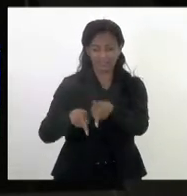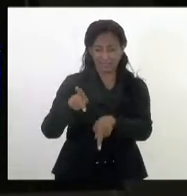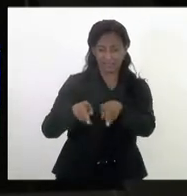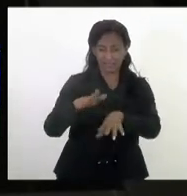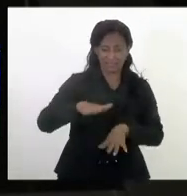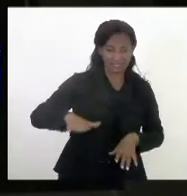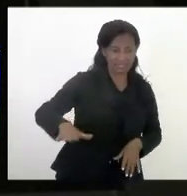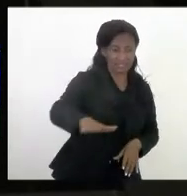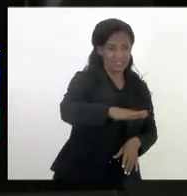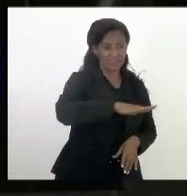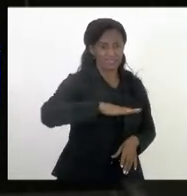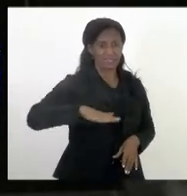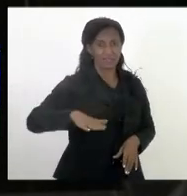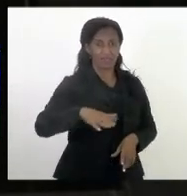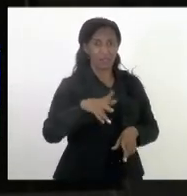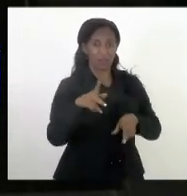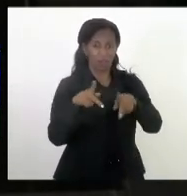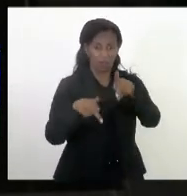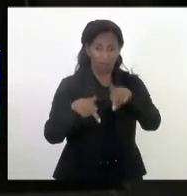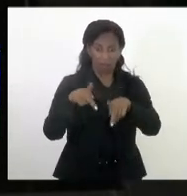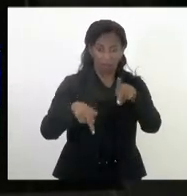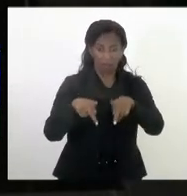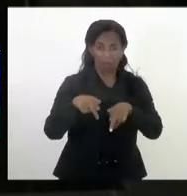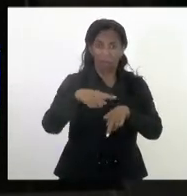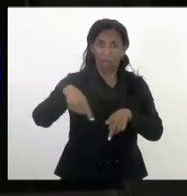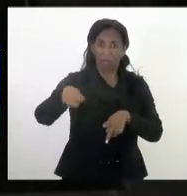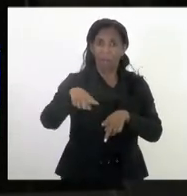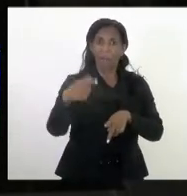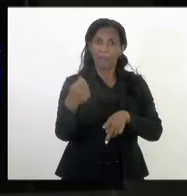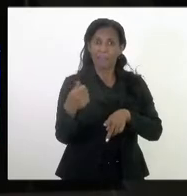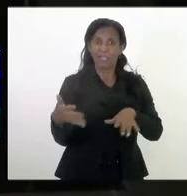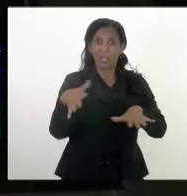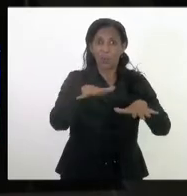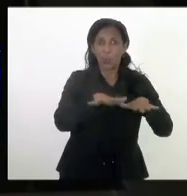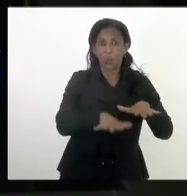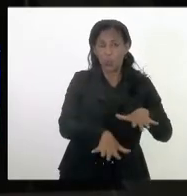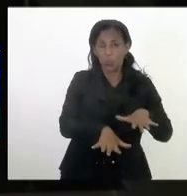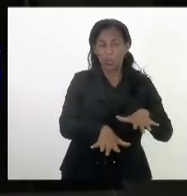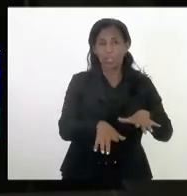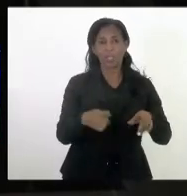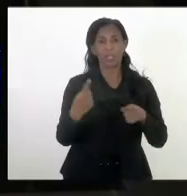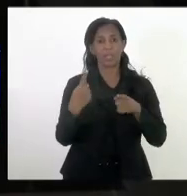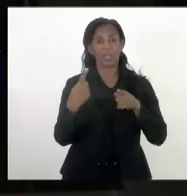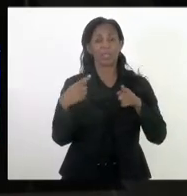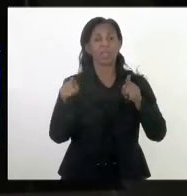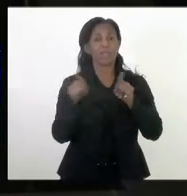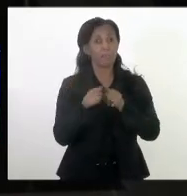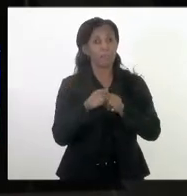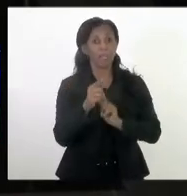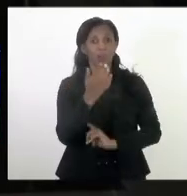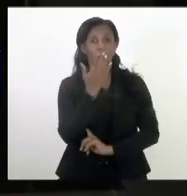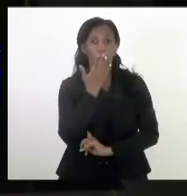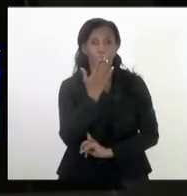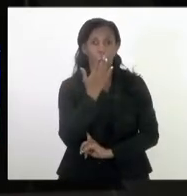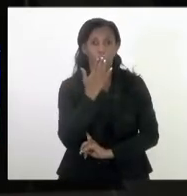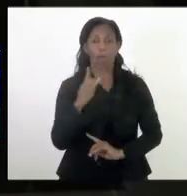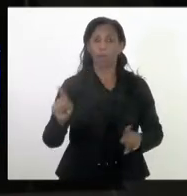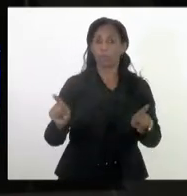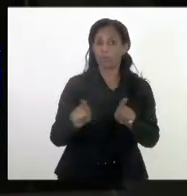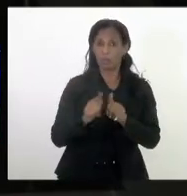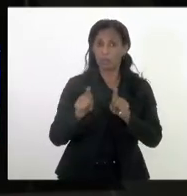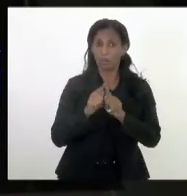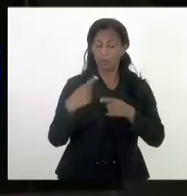aí, populações, porque a gente precisa incluir, por exemplo, a população indígena nesse processo, quando a gente